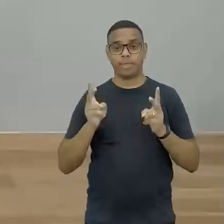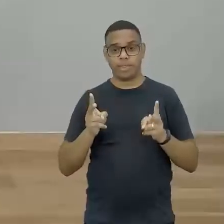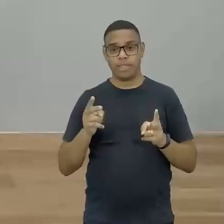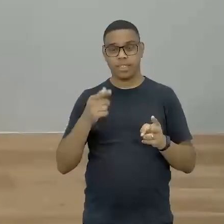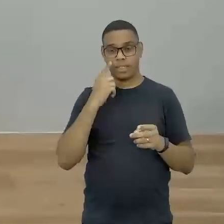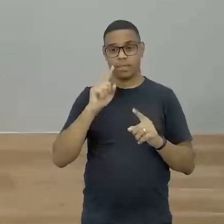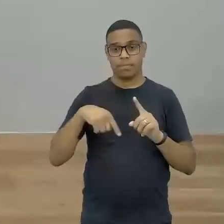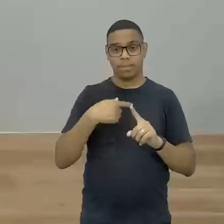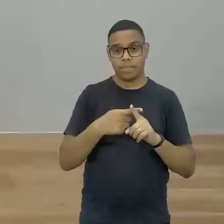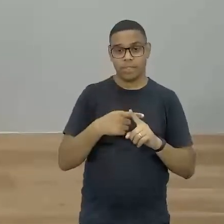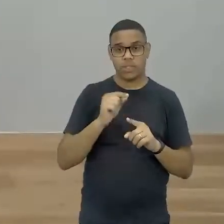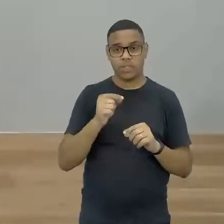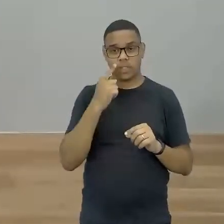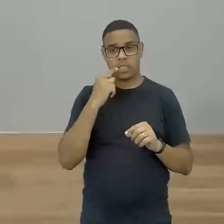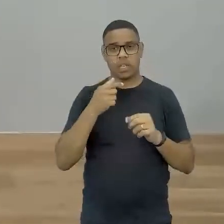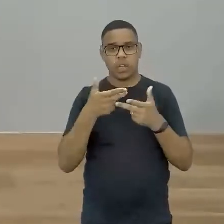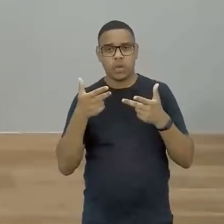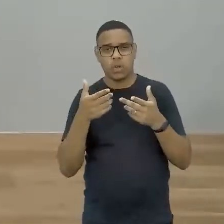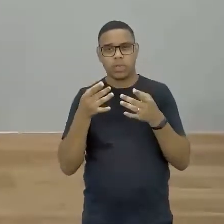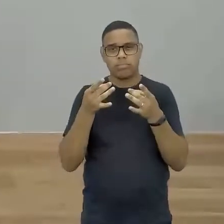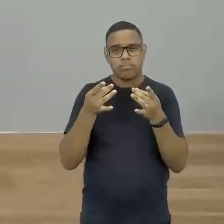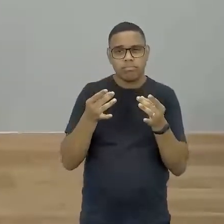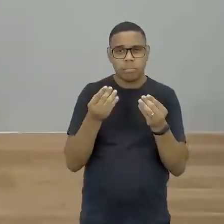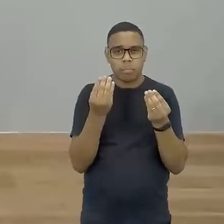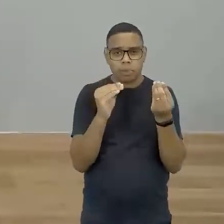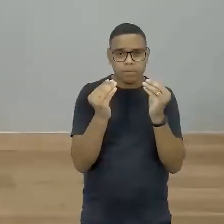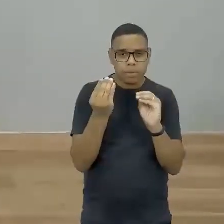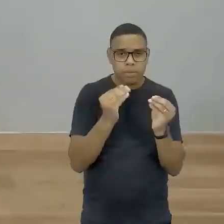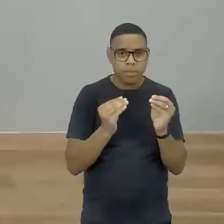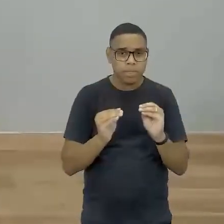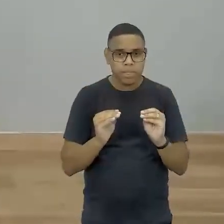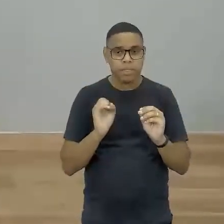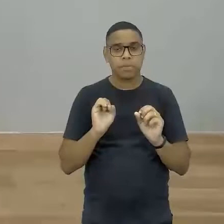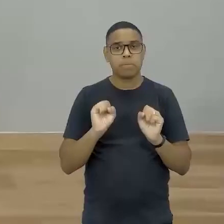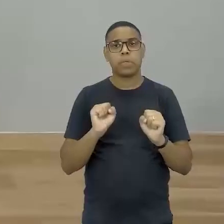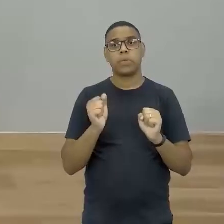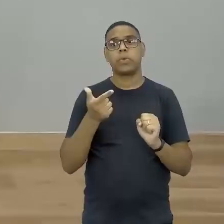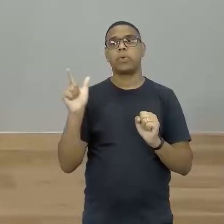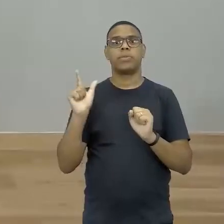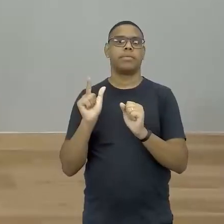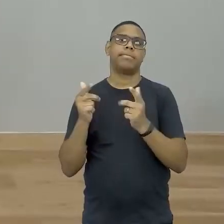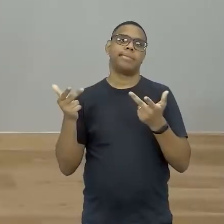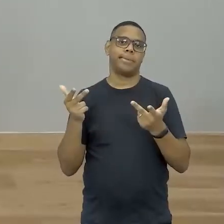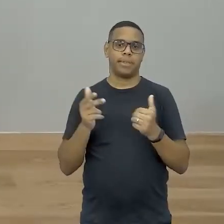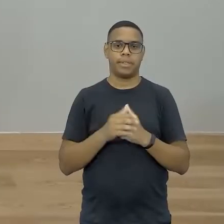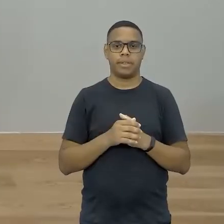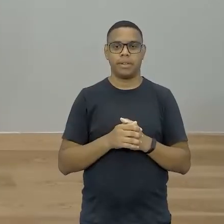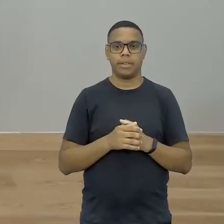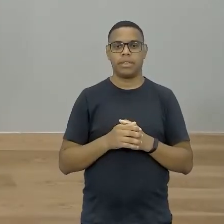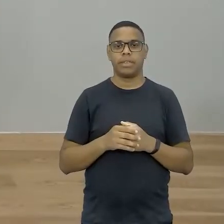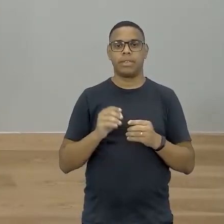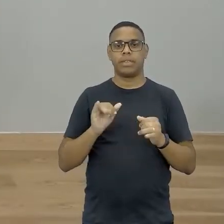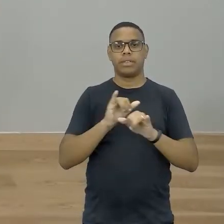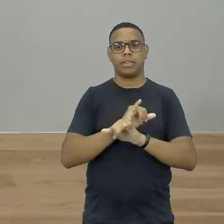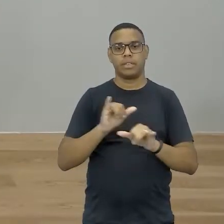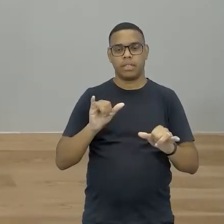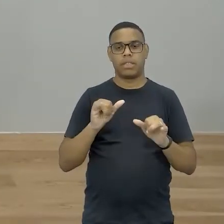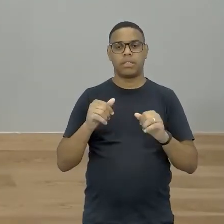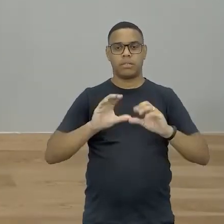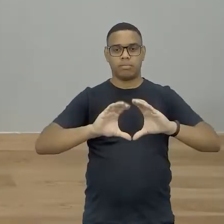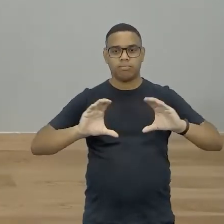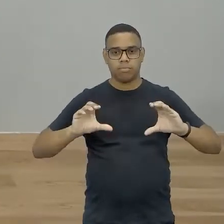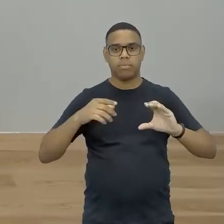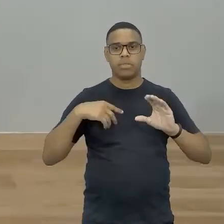travesseiro e acrescentou só algum detalhe nele, pode ser de outra coisa, enquanto, sei lá, a propaganda só com a foto do travesseiro